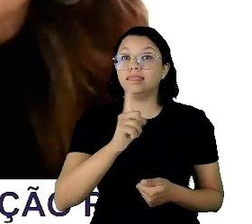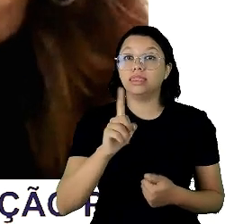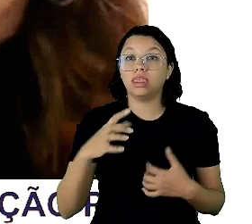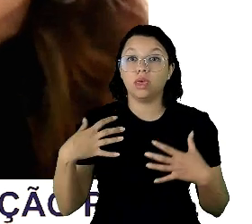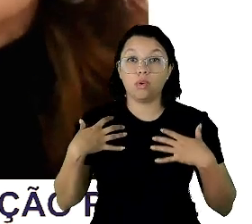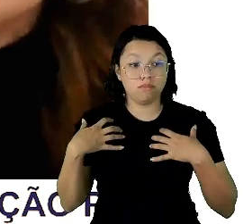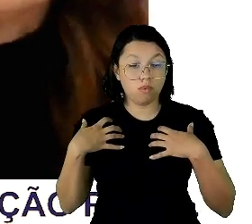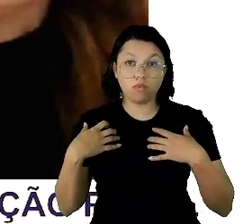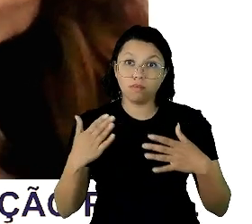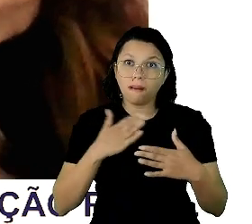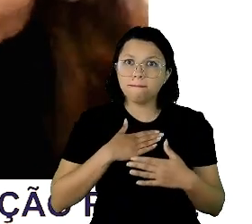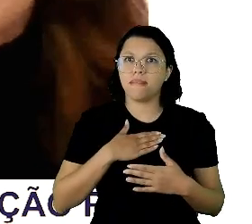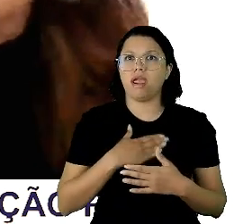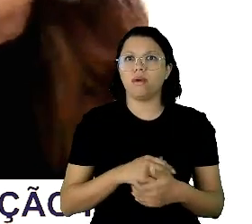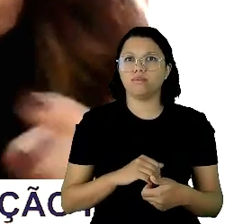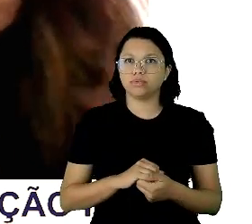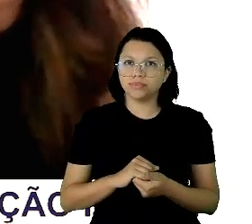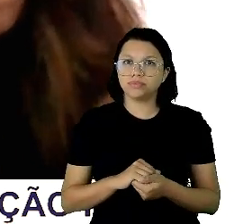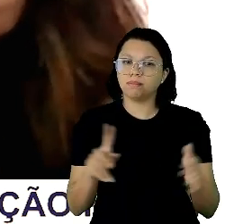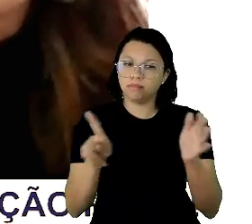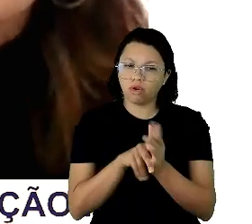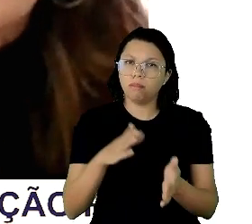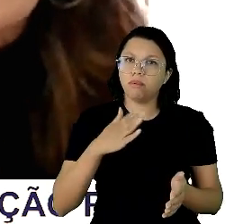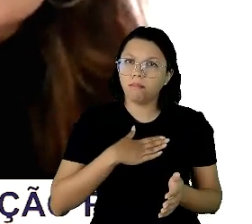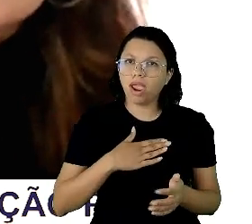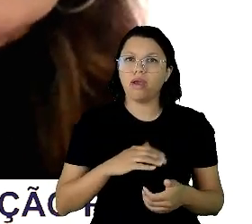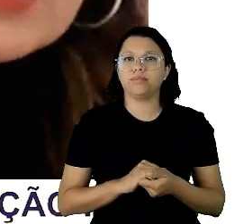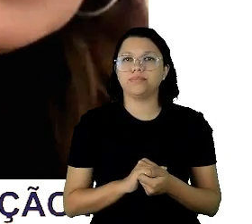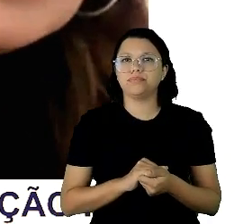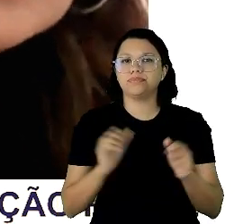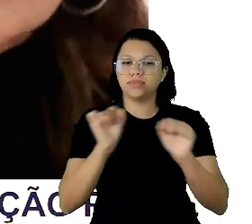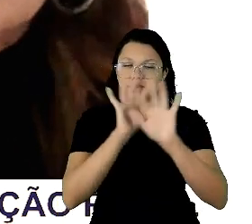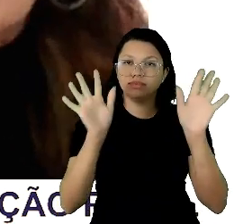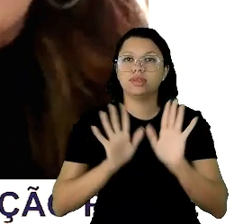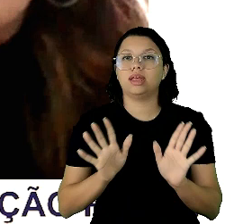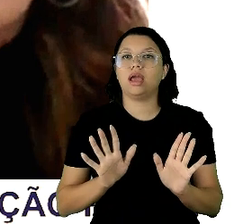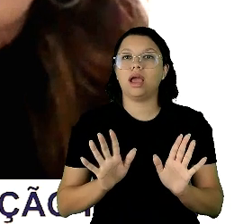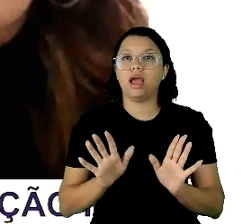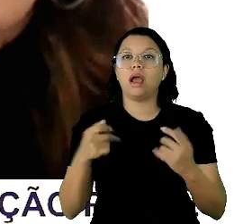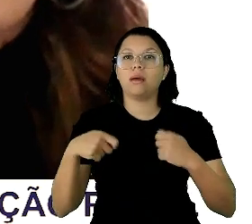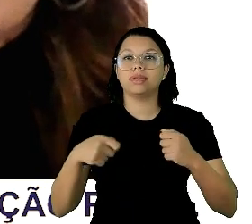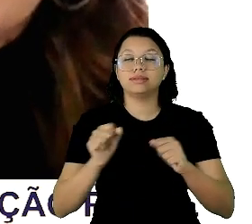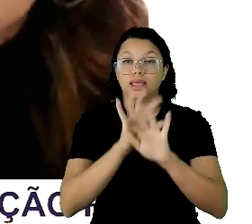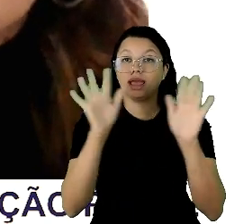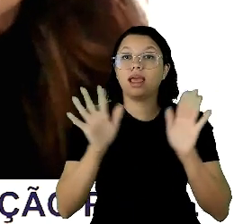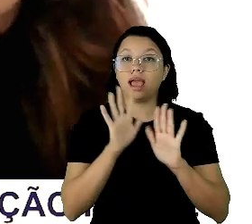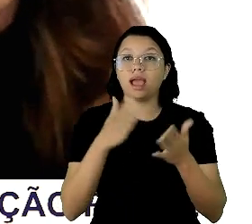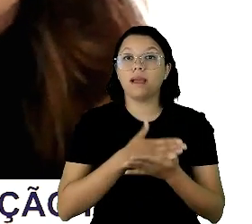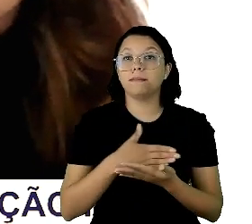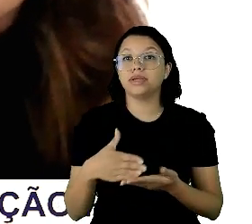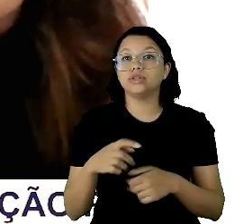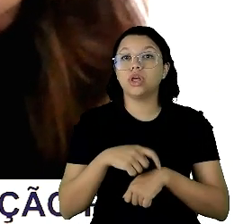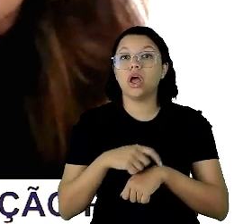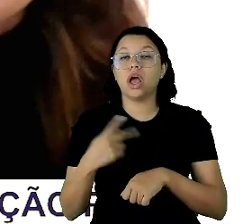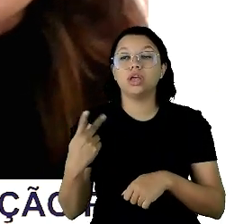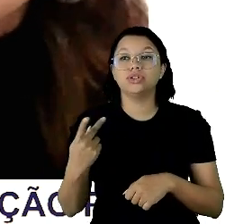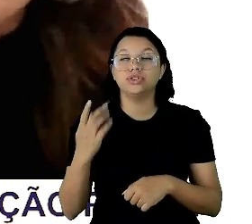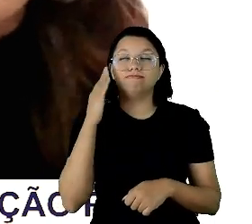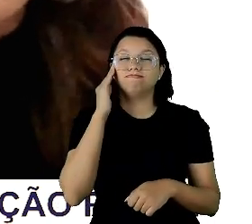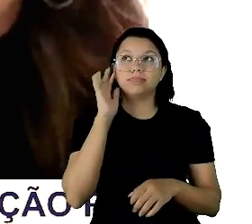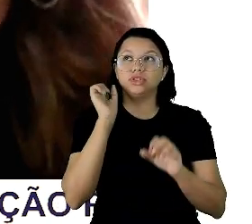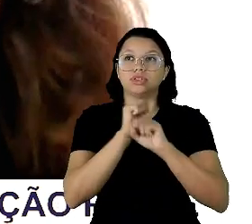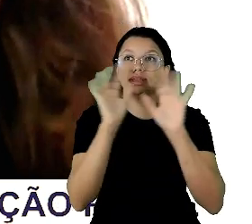isso. Isso é muito, muito claro. A gente tem que ter isso muito claro. A partir do momento que a gente tem isso muito claro, em vez da gente ter vergonha, a gente vai